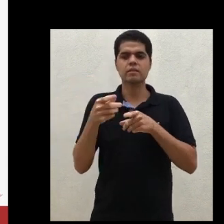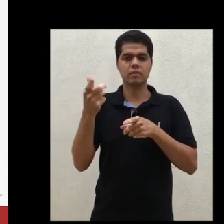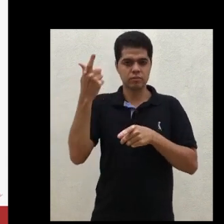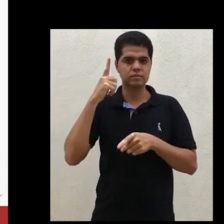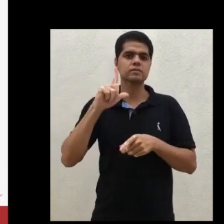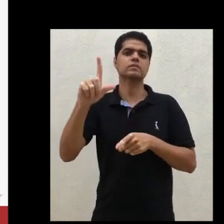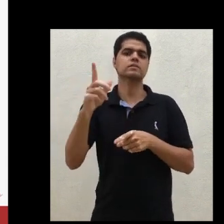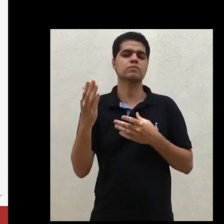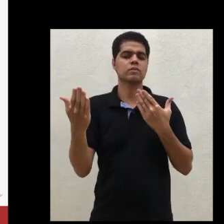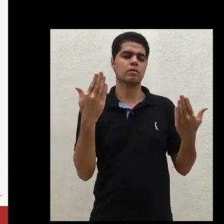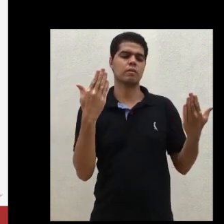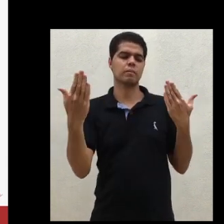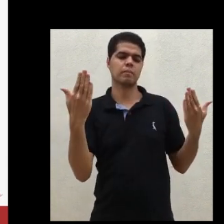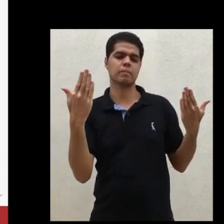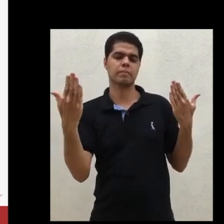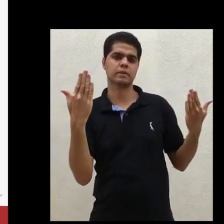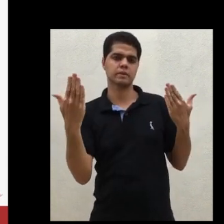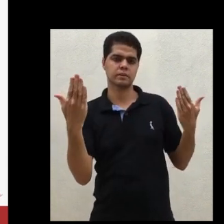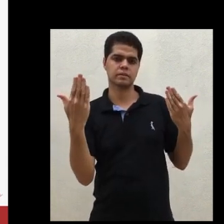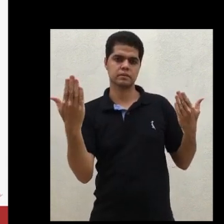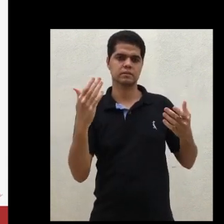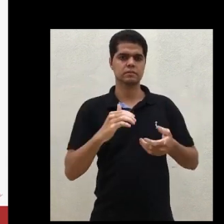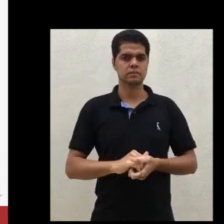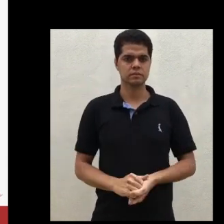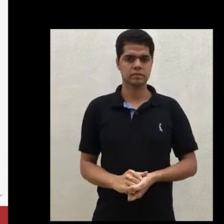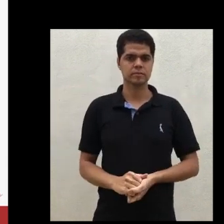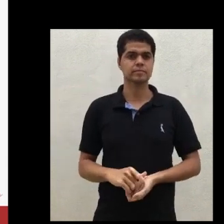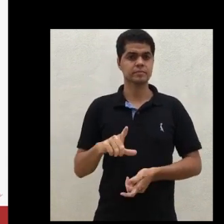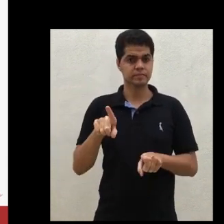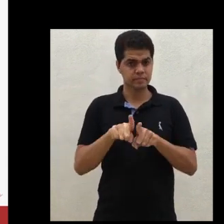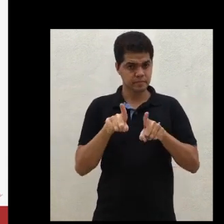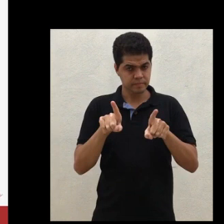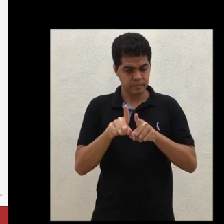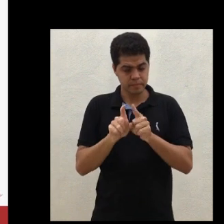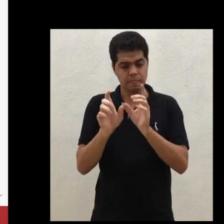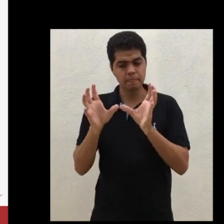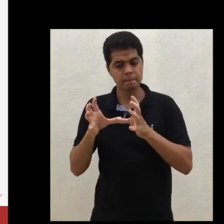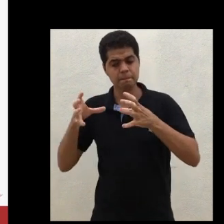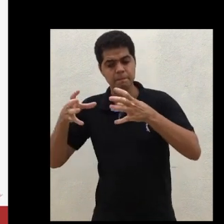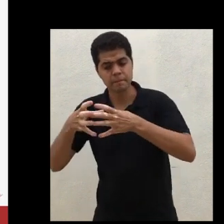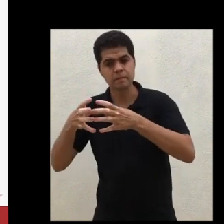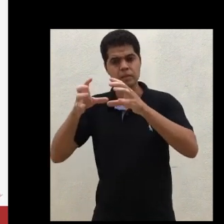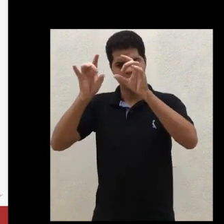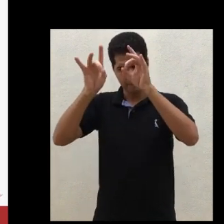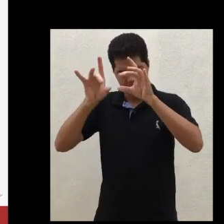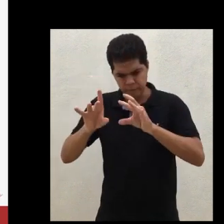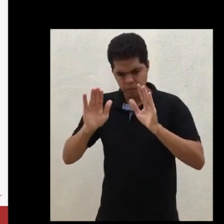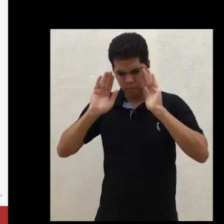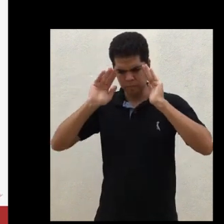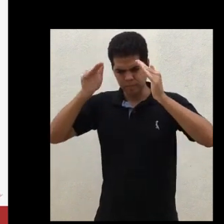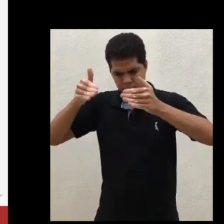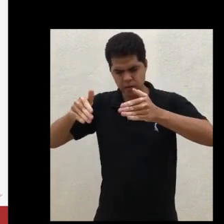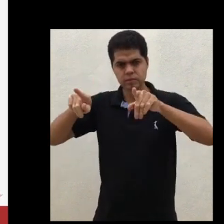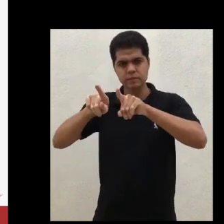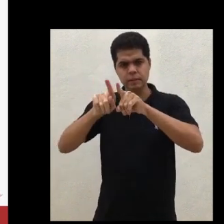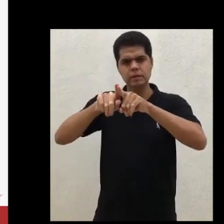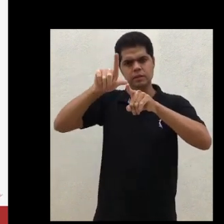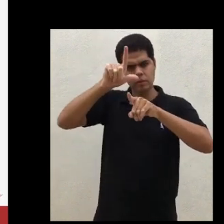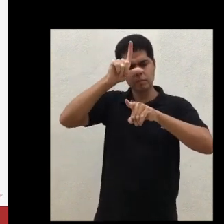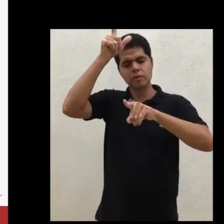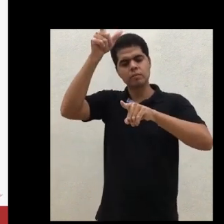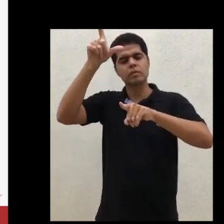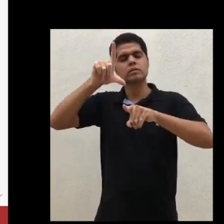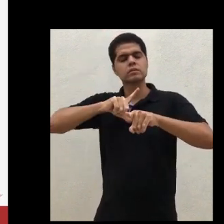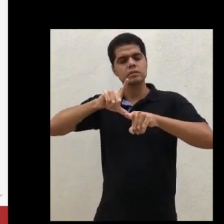o próximo mês seguinte. Né? Comentei aqui a respeito de sistema especialista. A gente tem a programação